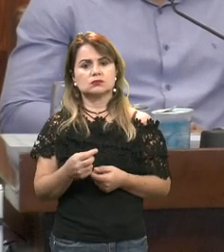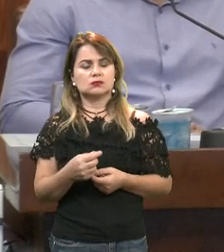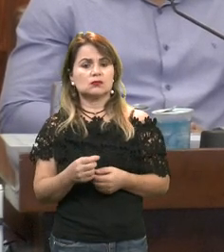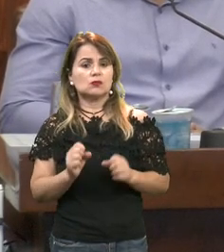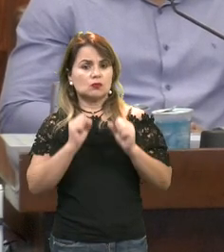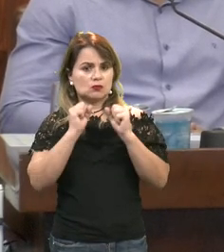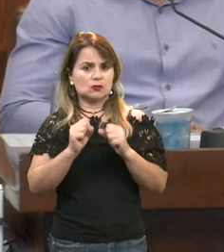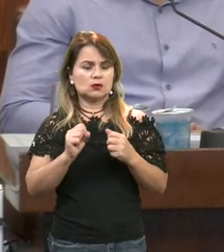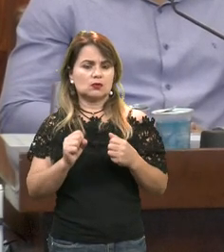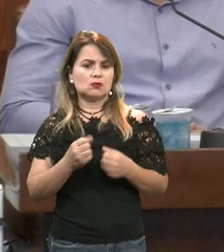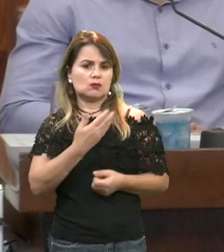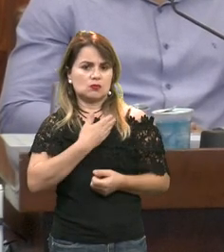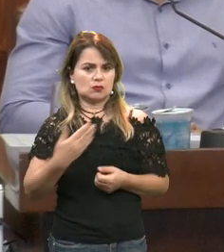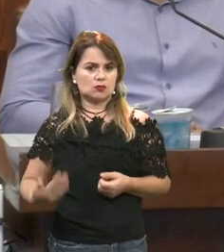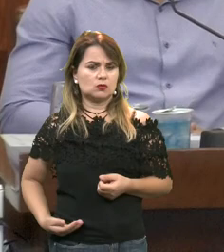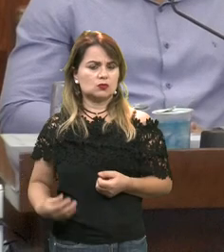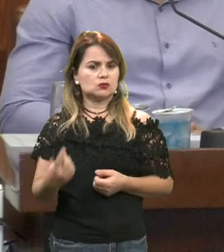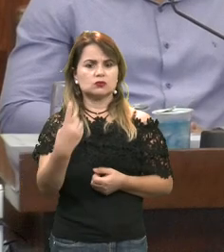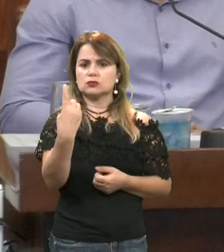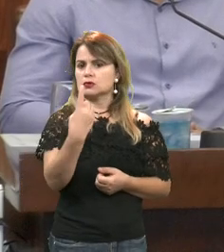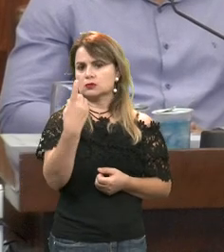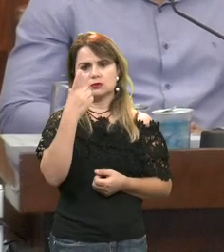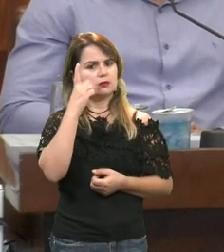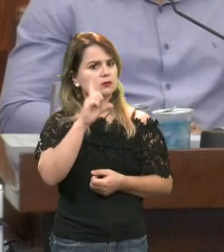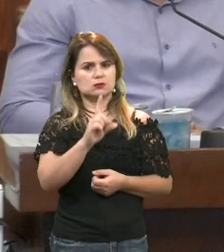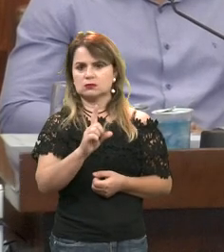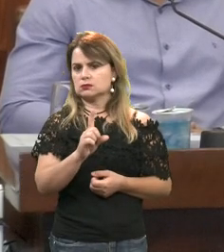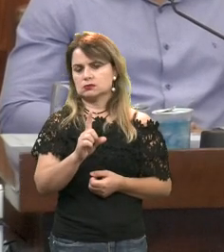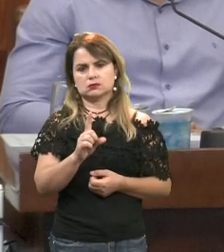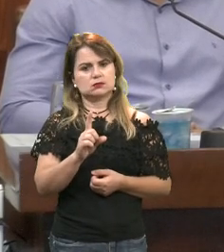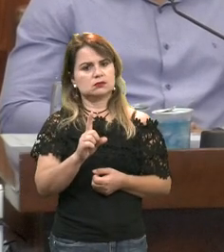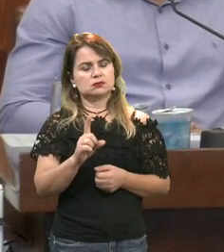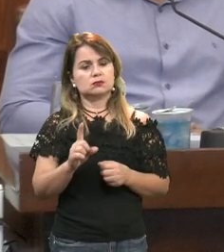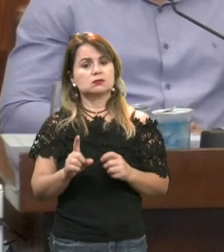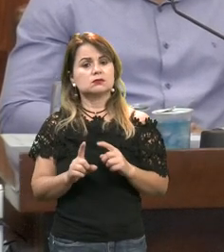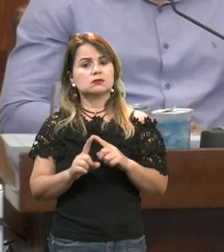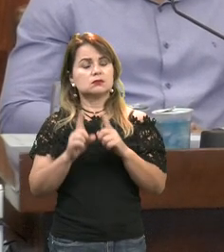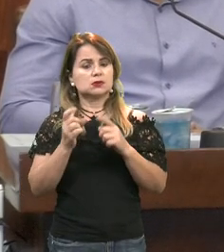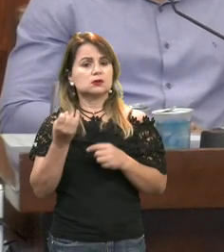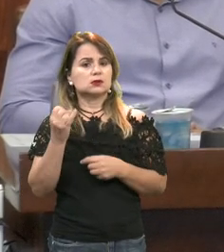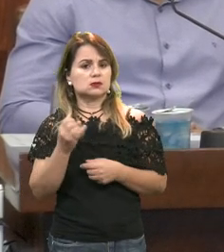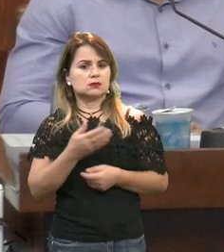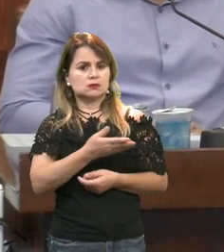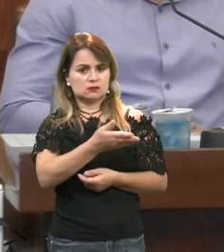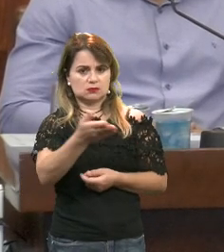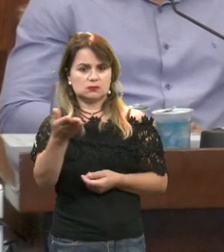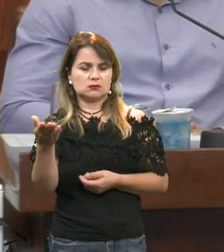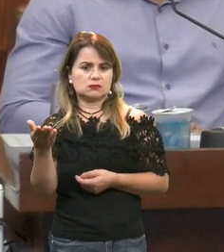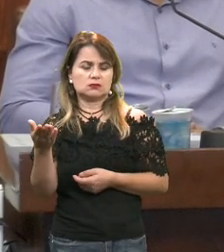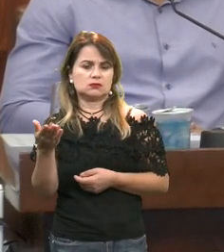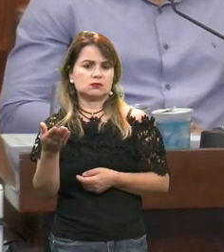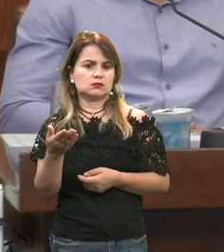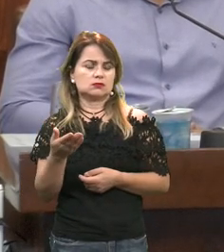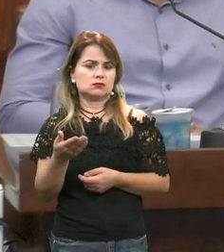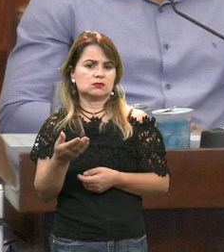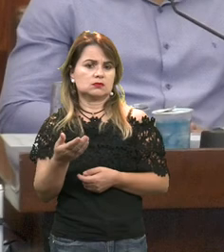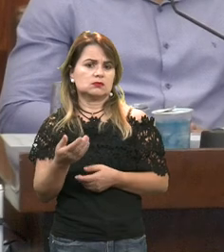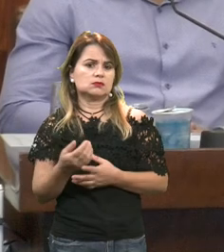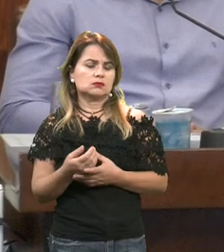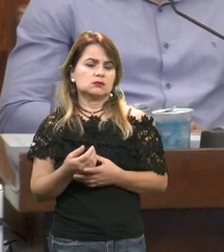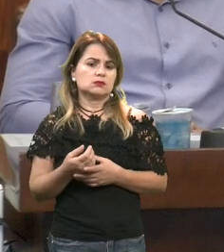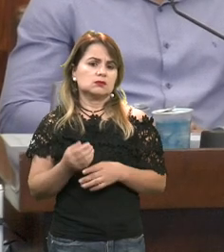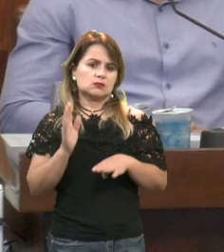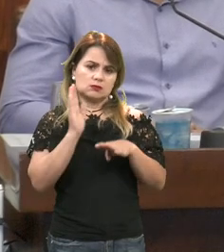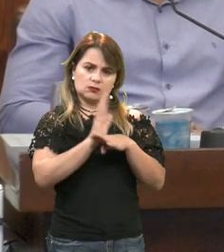fazer tudo. Se não fossem vocês, o que seriam das pessoas que hoje necessitam de um